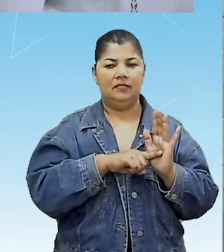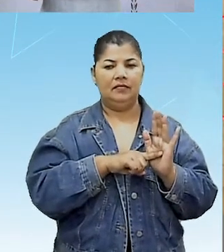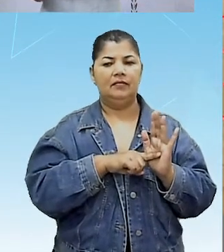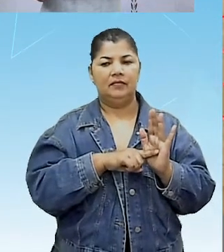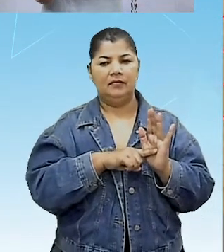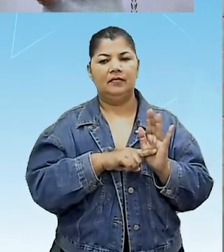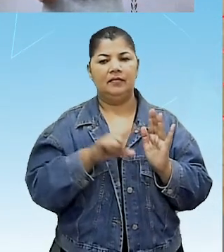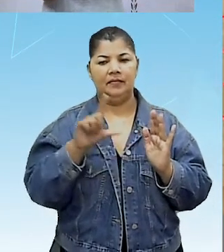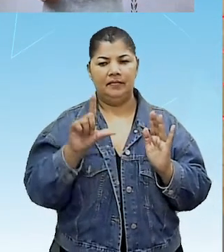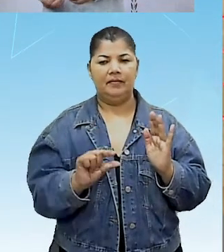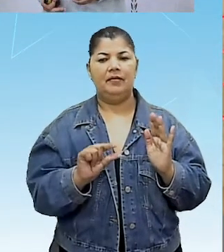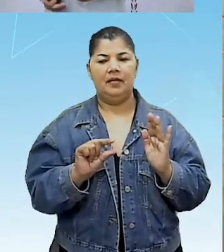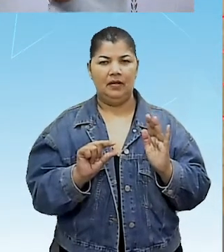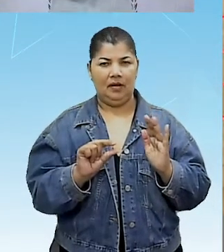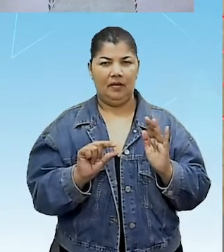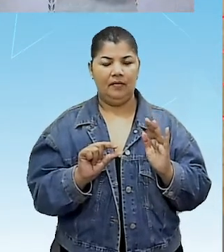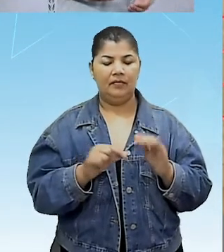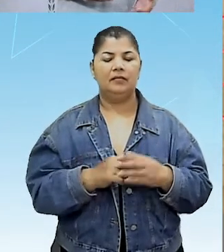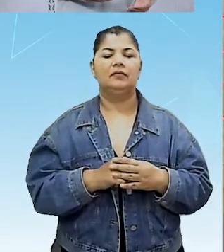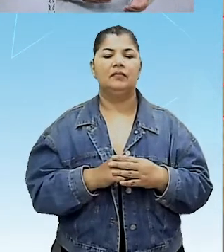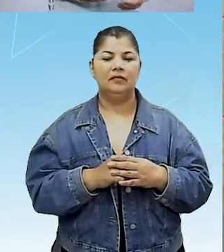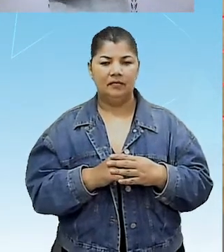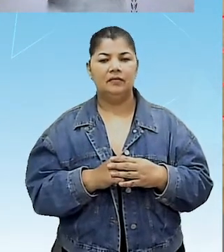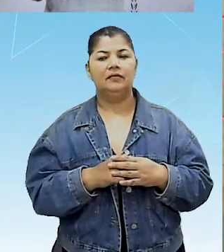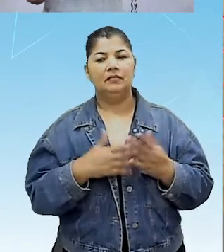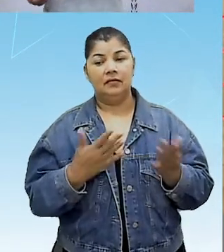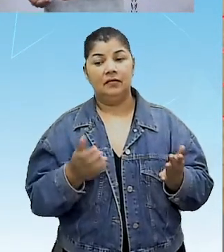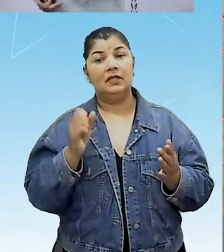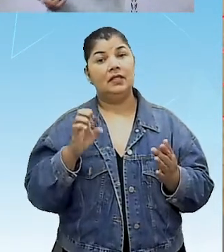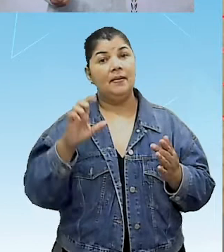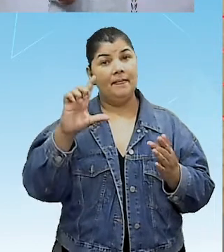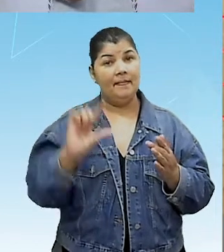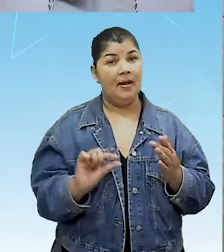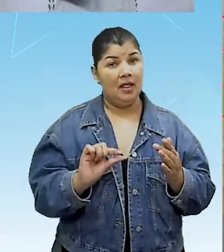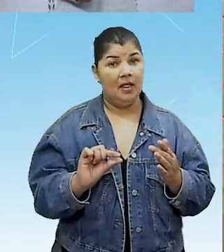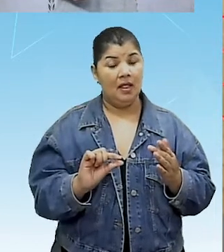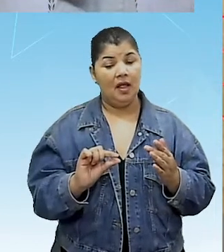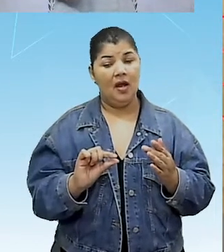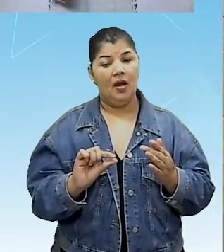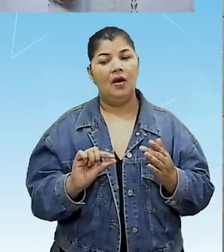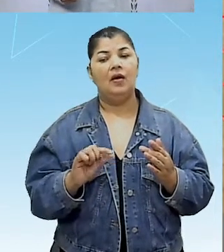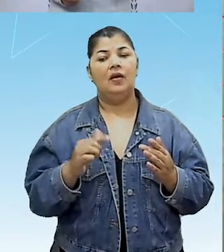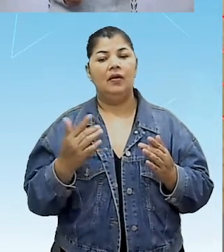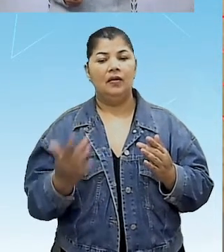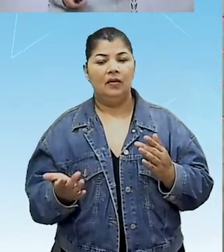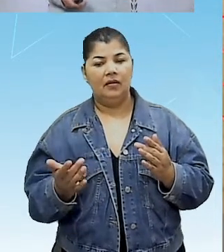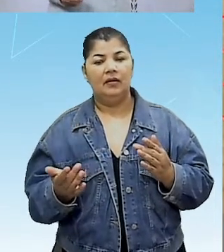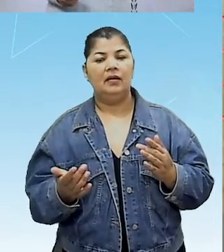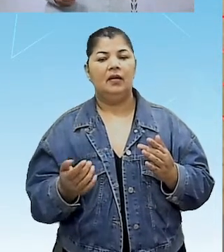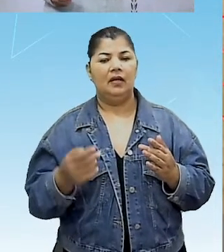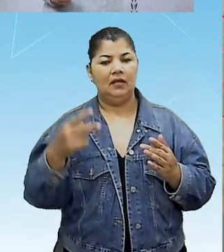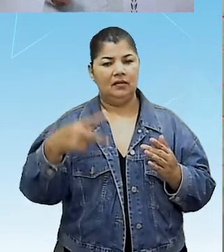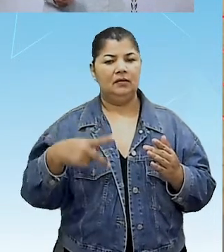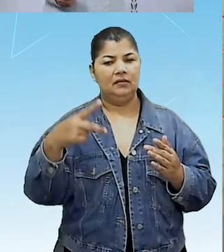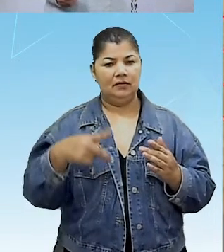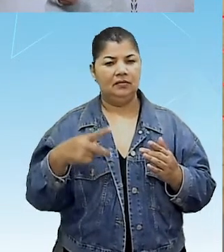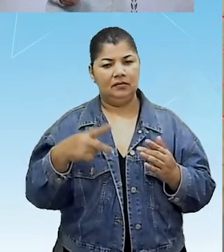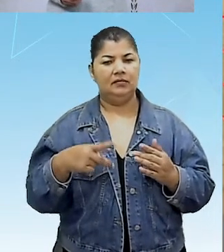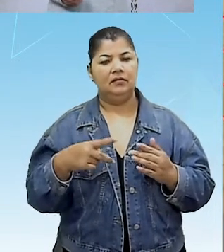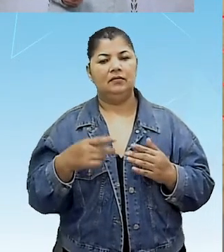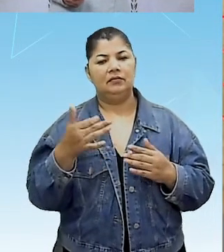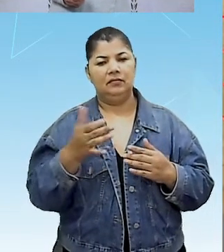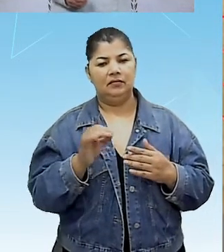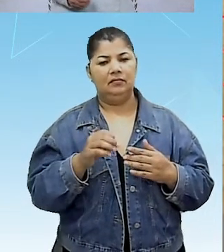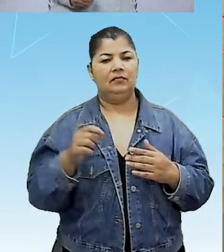é menor, ok? Então, se ele é menor, o menor entre os dois é o 10